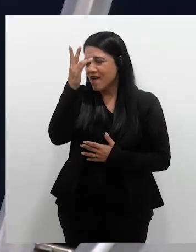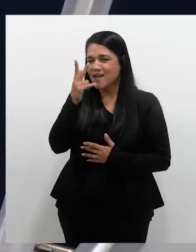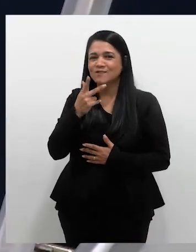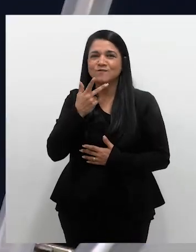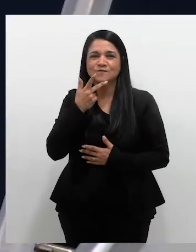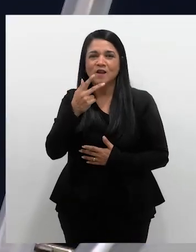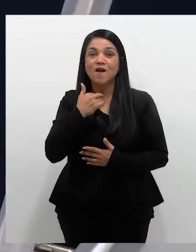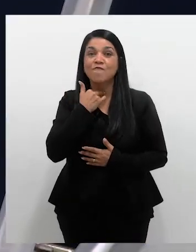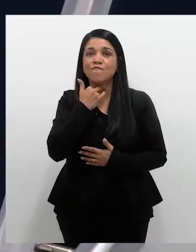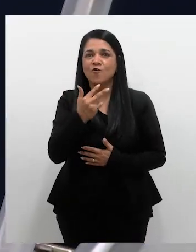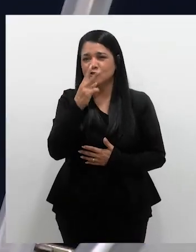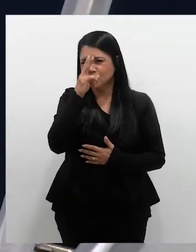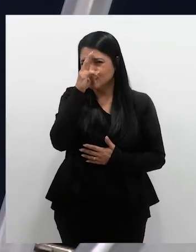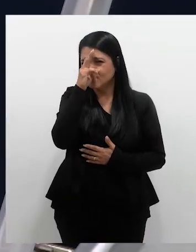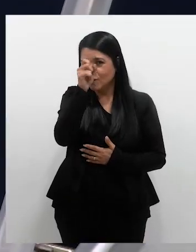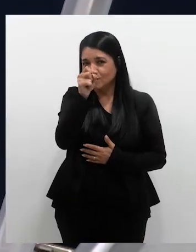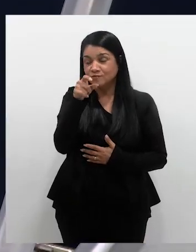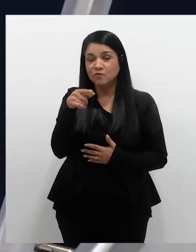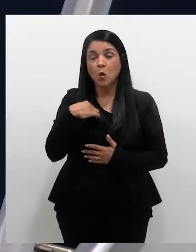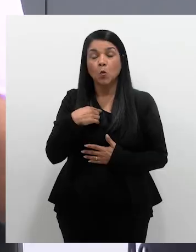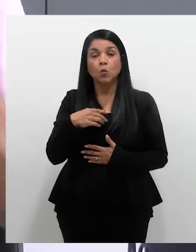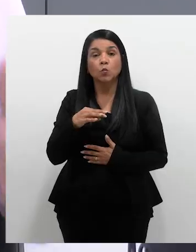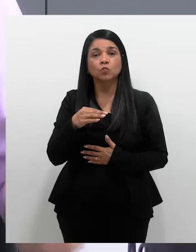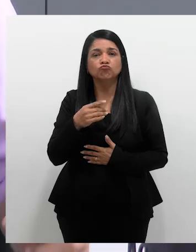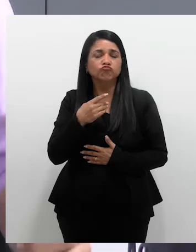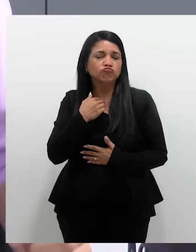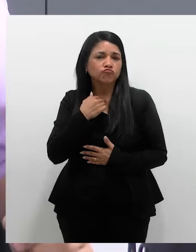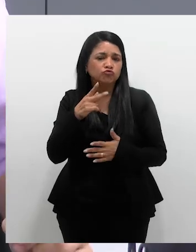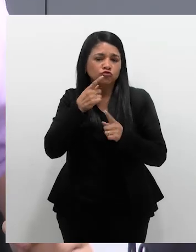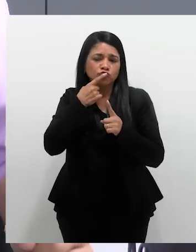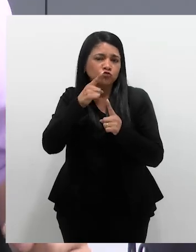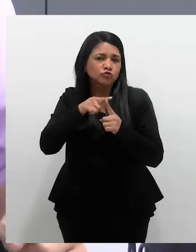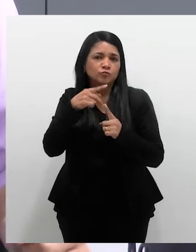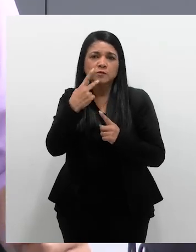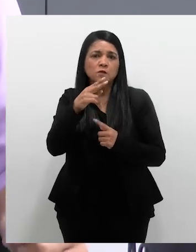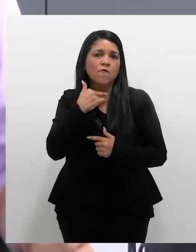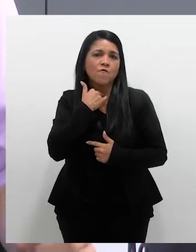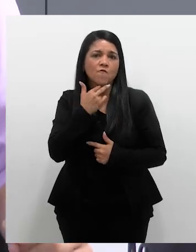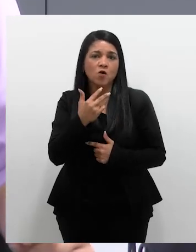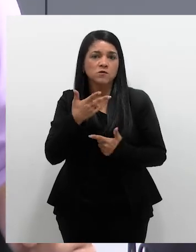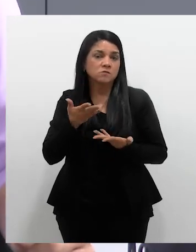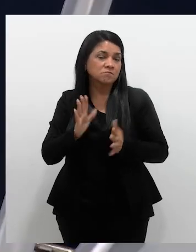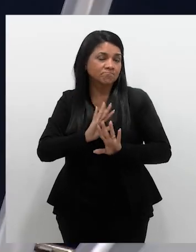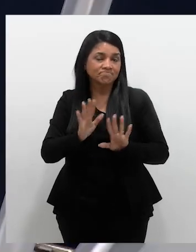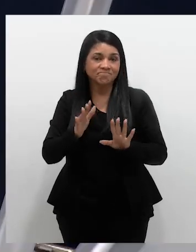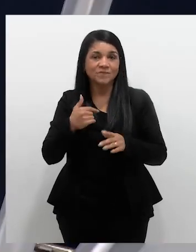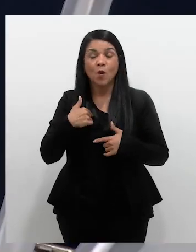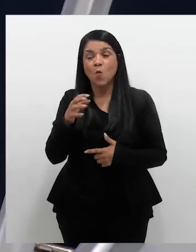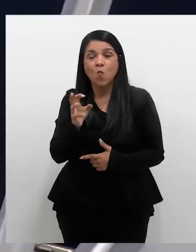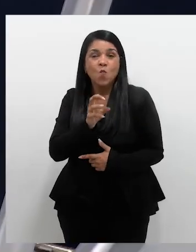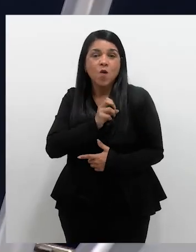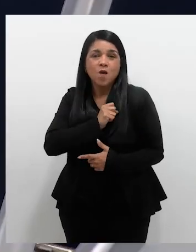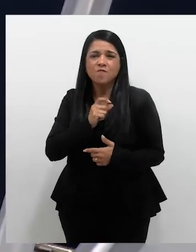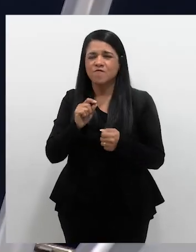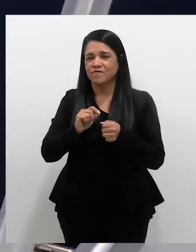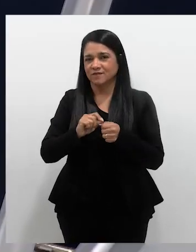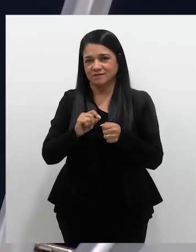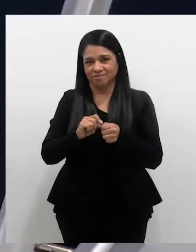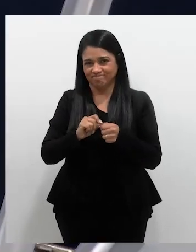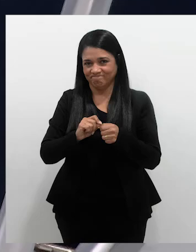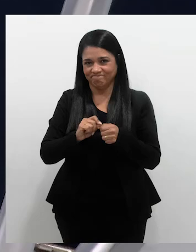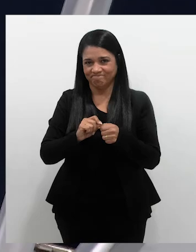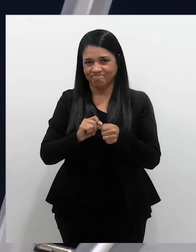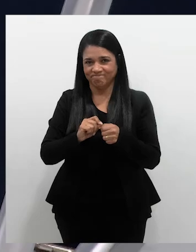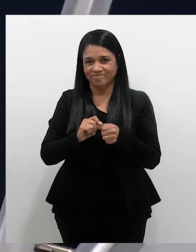facilidade, igual andar pra frente, né? É o teu tom, é o teu timbre, nasceu com você. E é uma coisa que eu adoro fazer. Eu